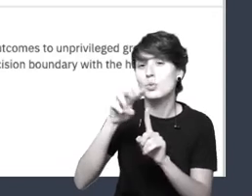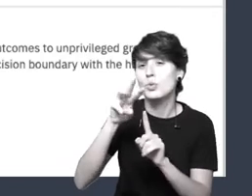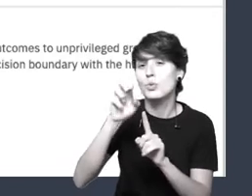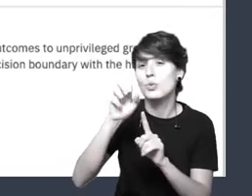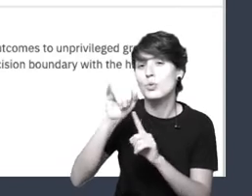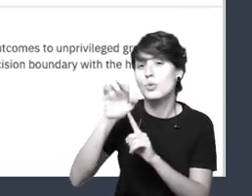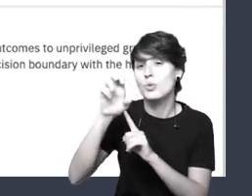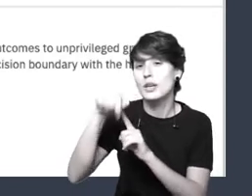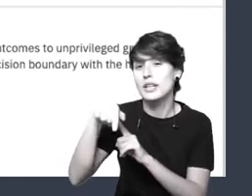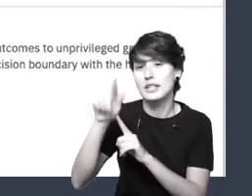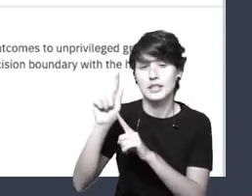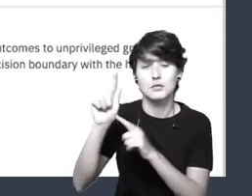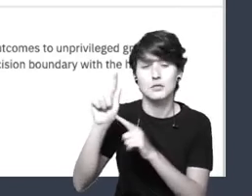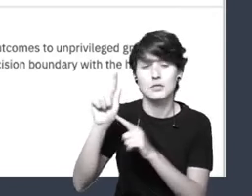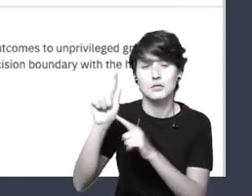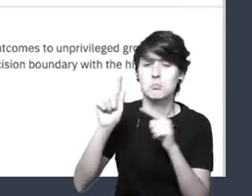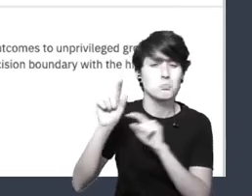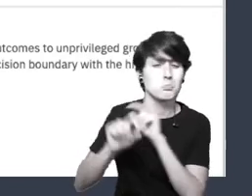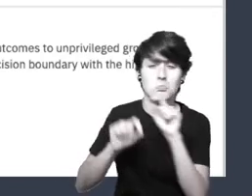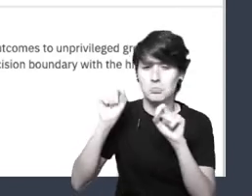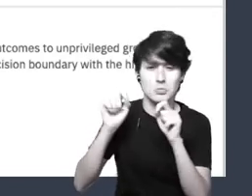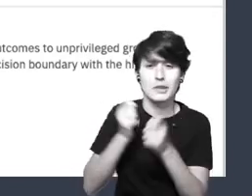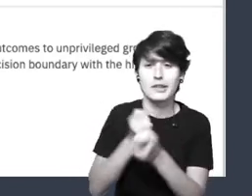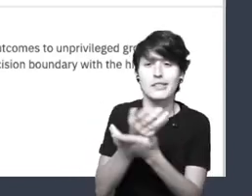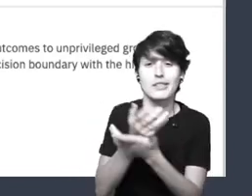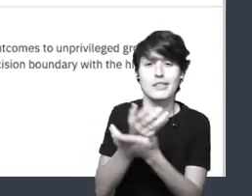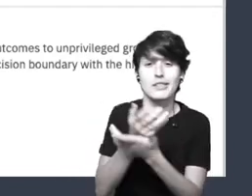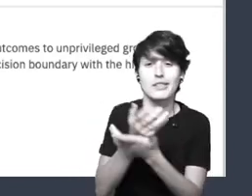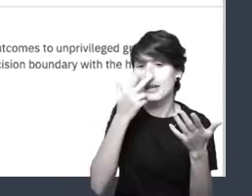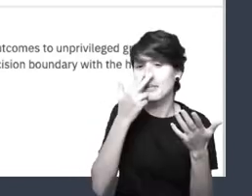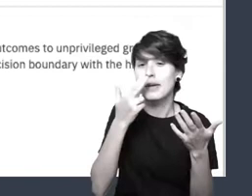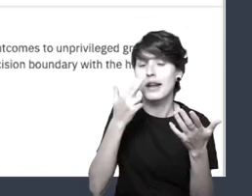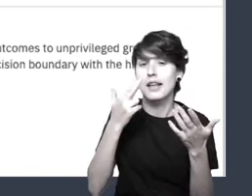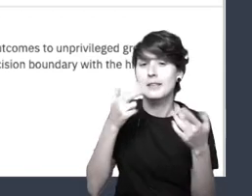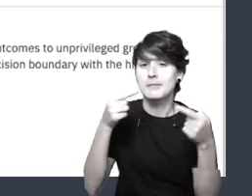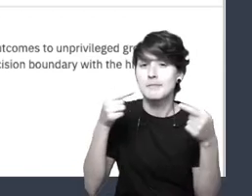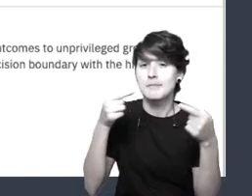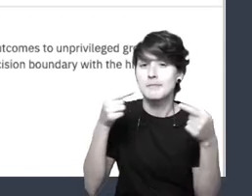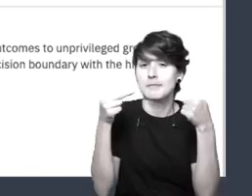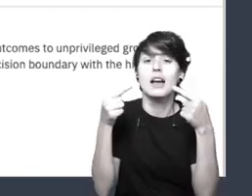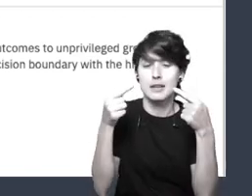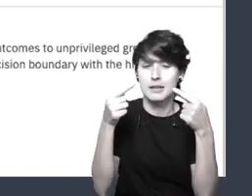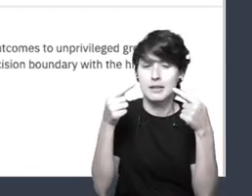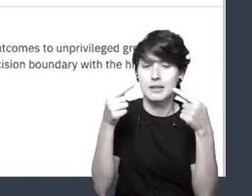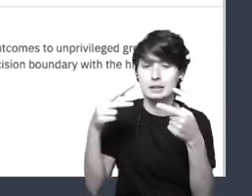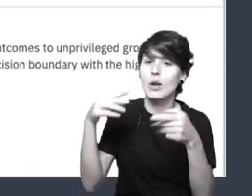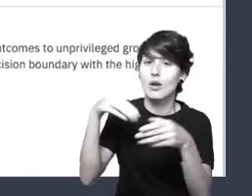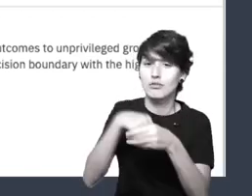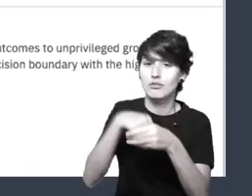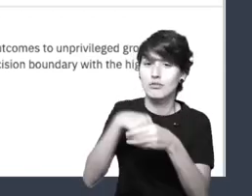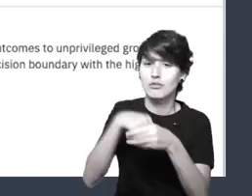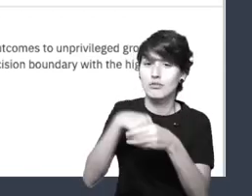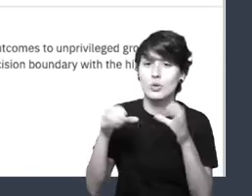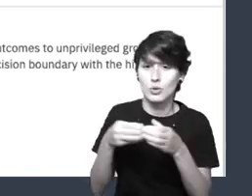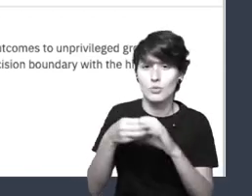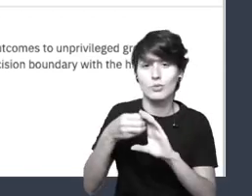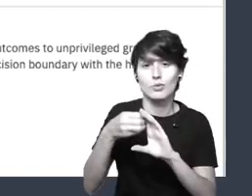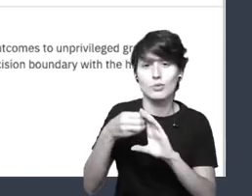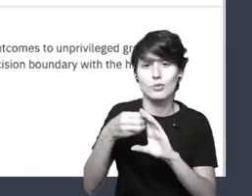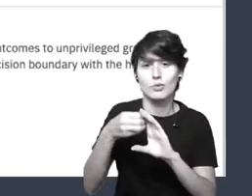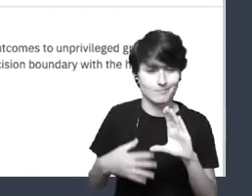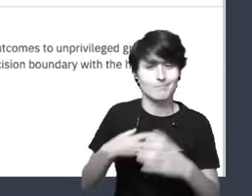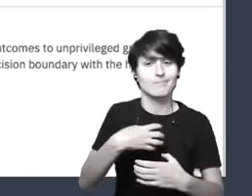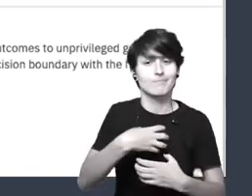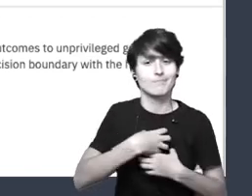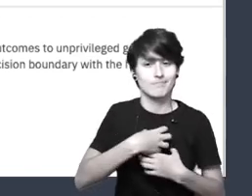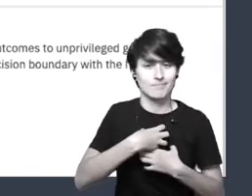de rating faz? Ele aplica esses pesos à linha que tem pessoas que pertencem à classe do atributo sensível. Então, as